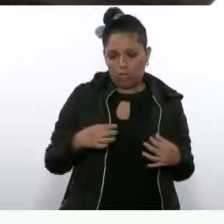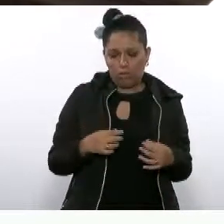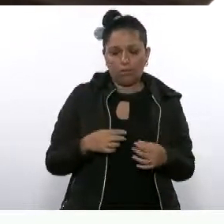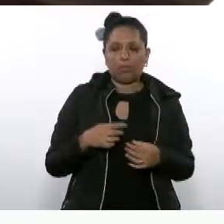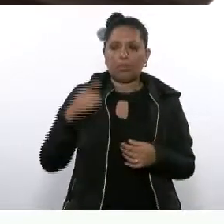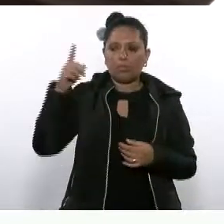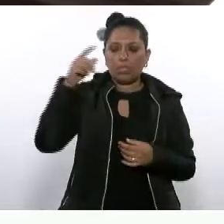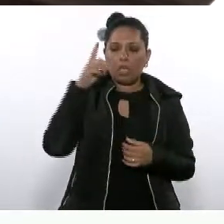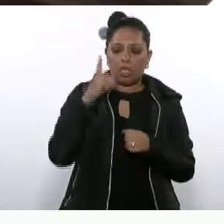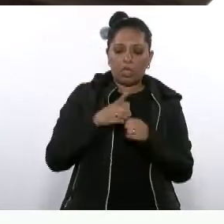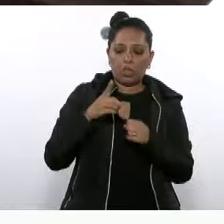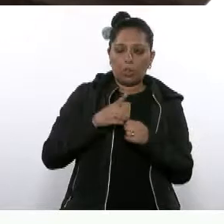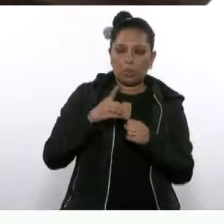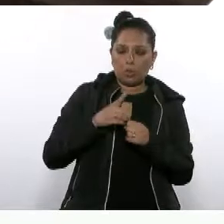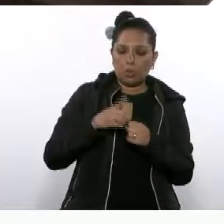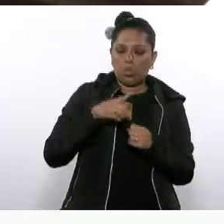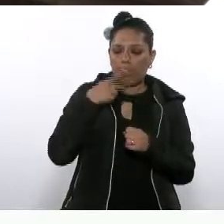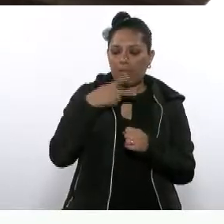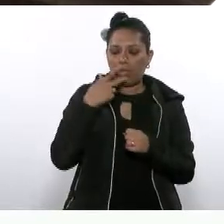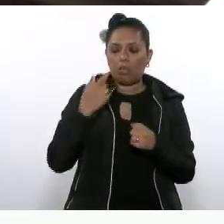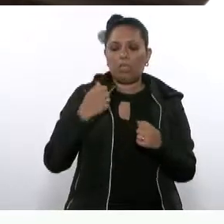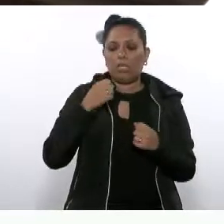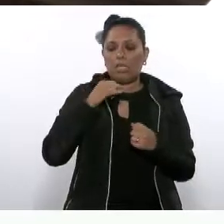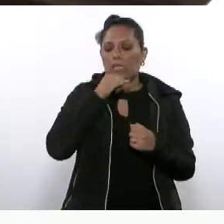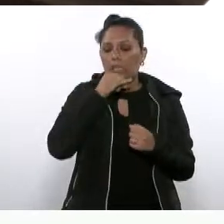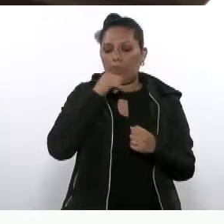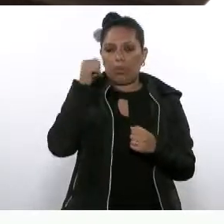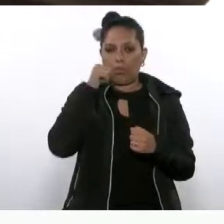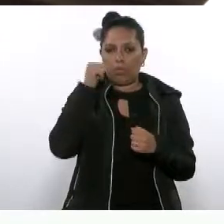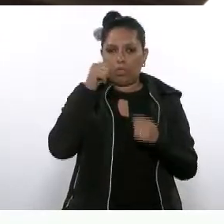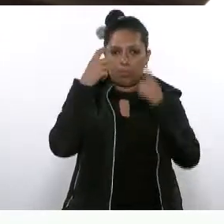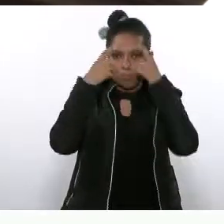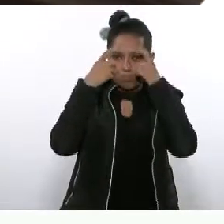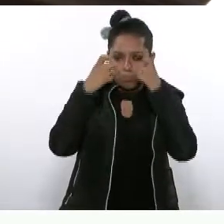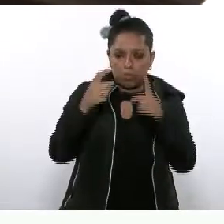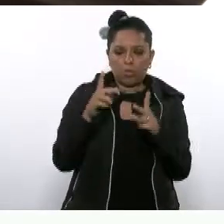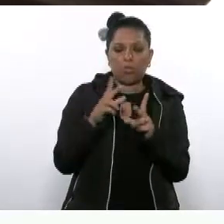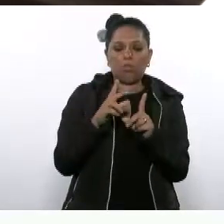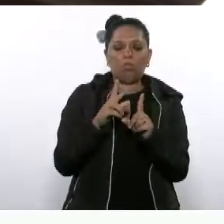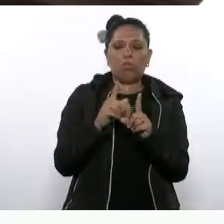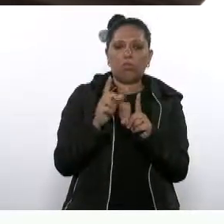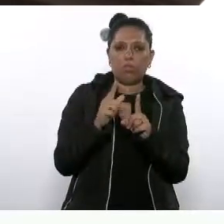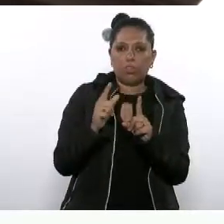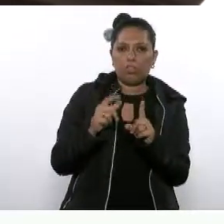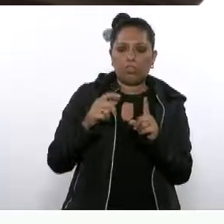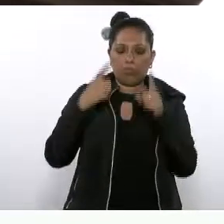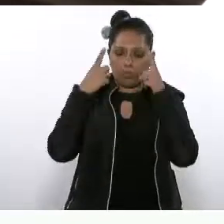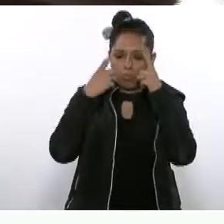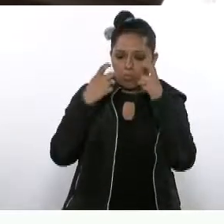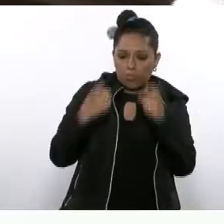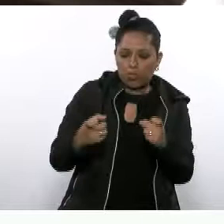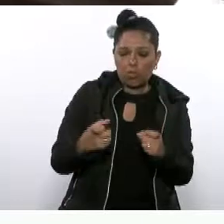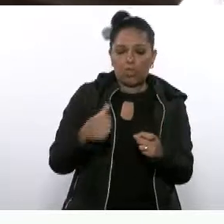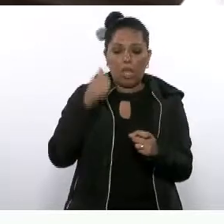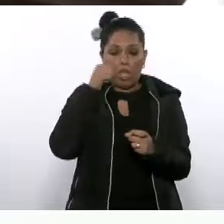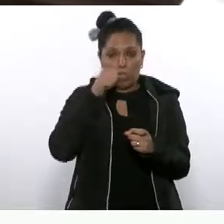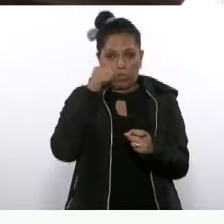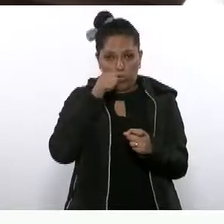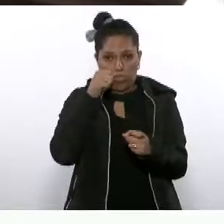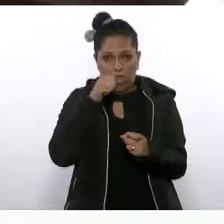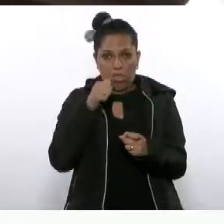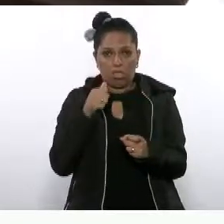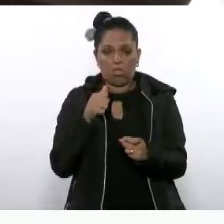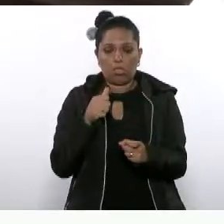uma sugestão que as mulheres que fossem vítimas de violência, em particular as mulheres vítimas